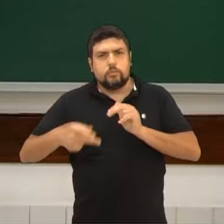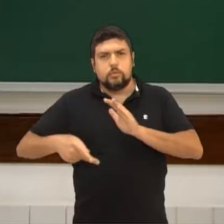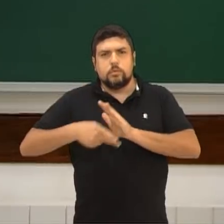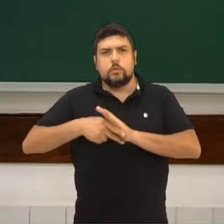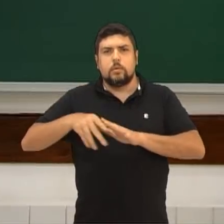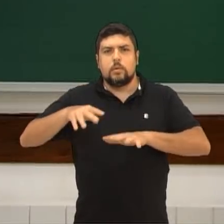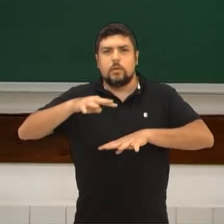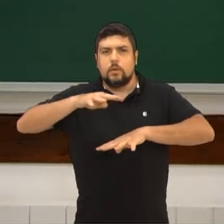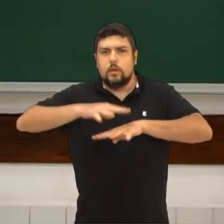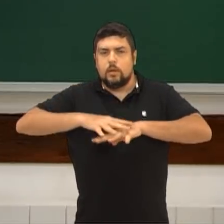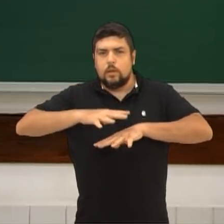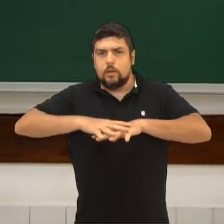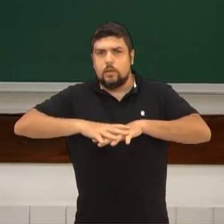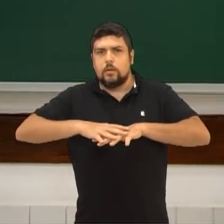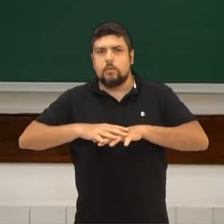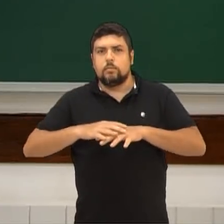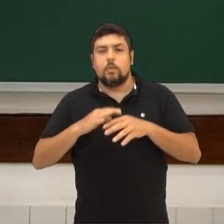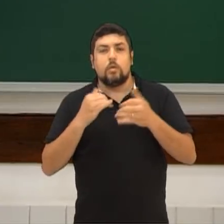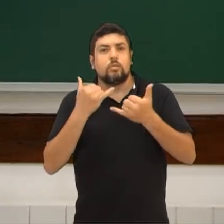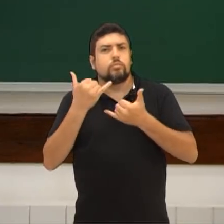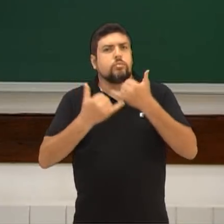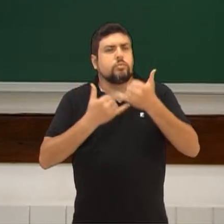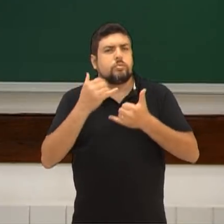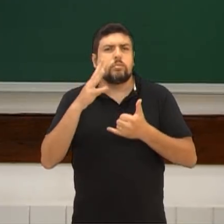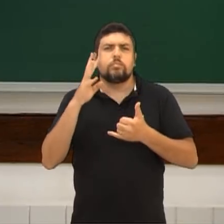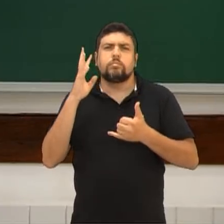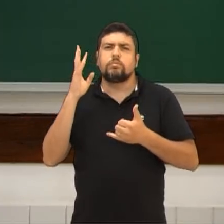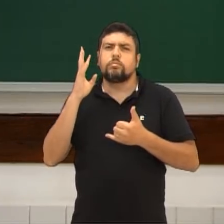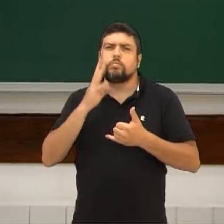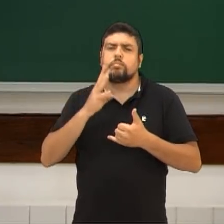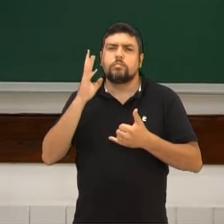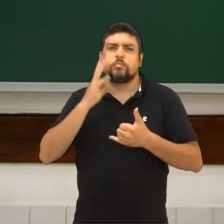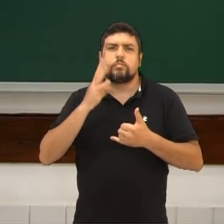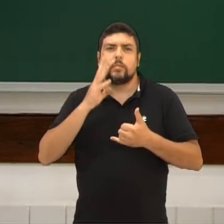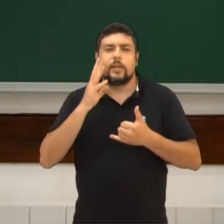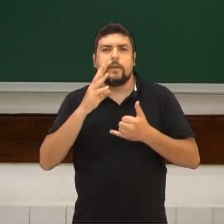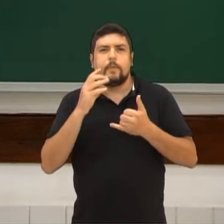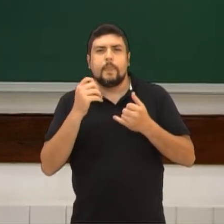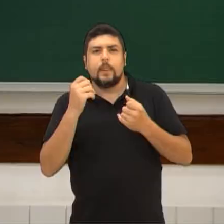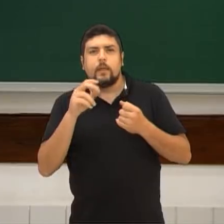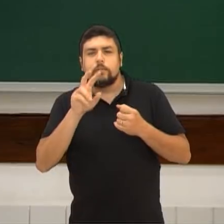um jogo bem ilustrado e bem interessante aí para que você possa